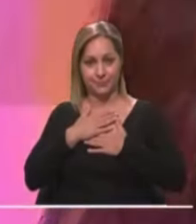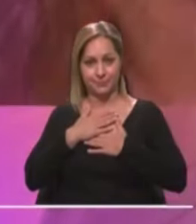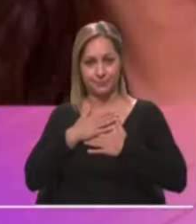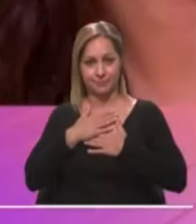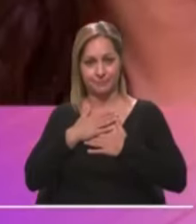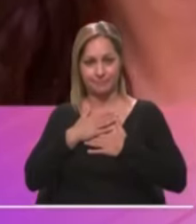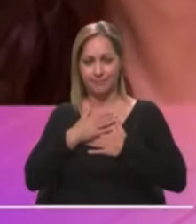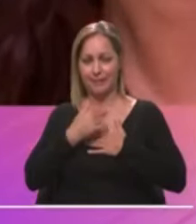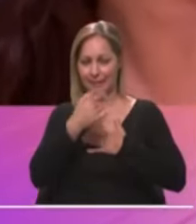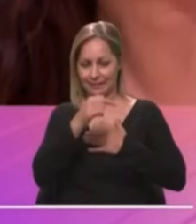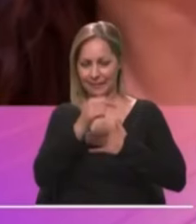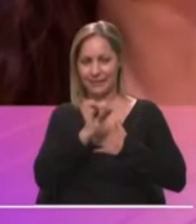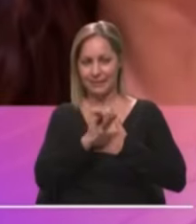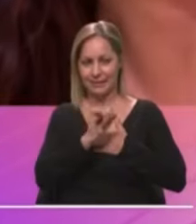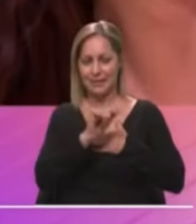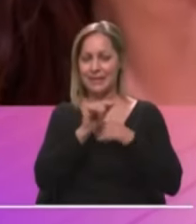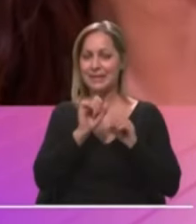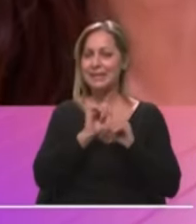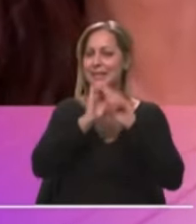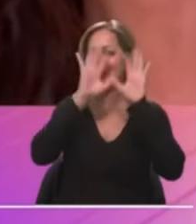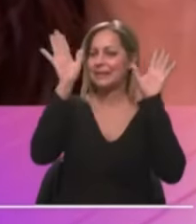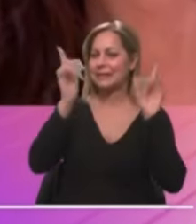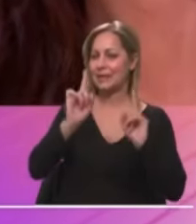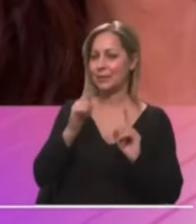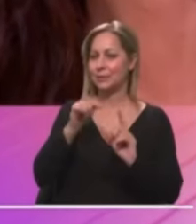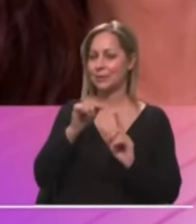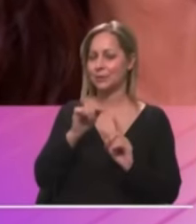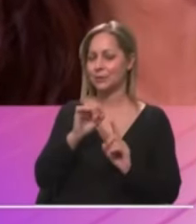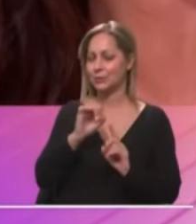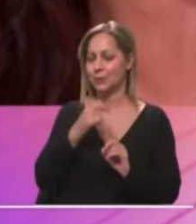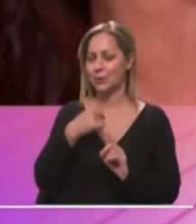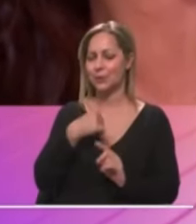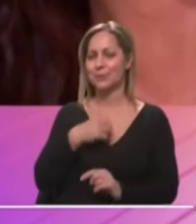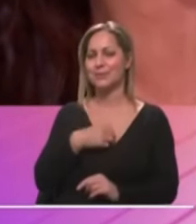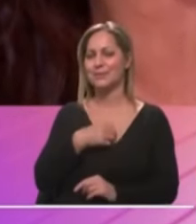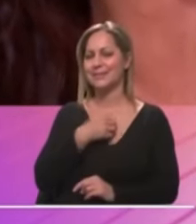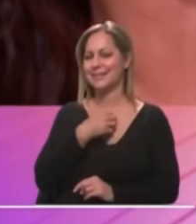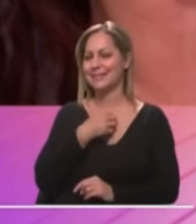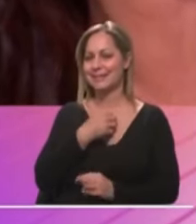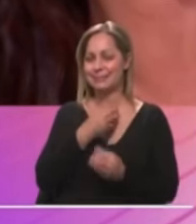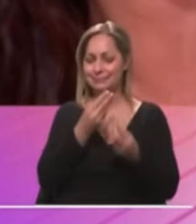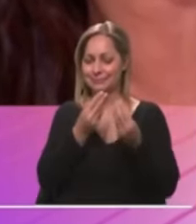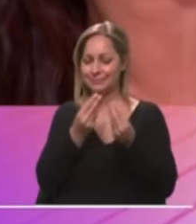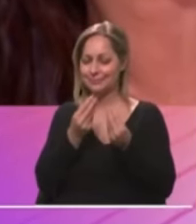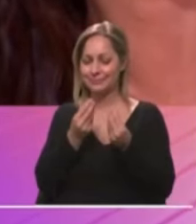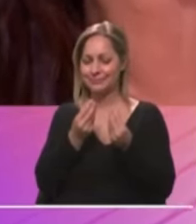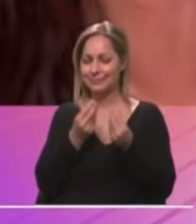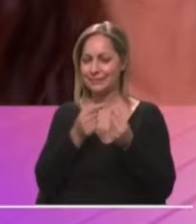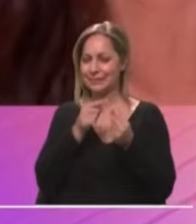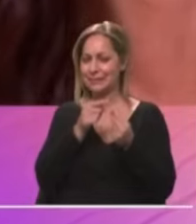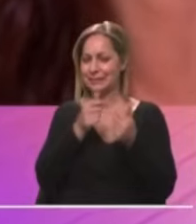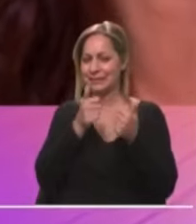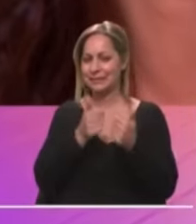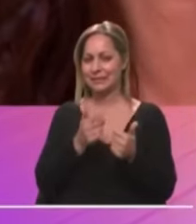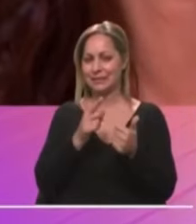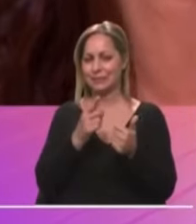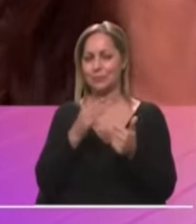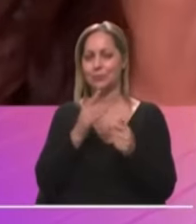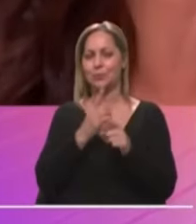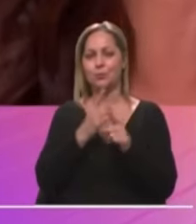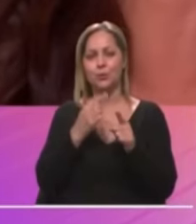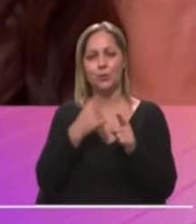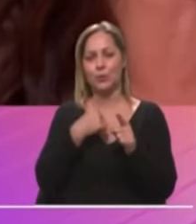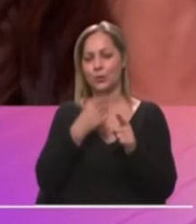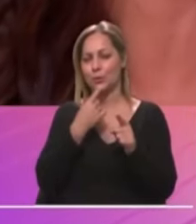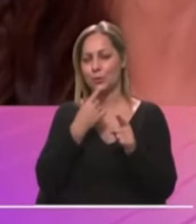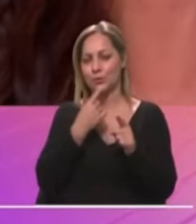tiveram... Não foram claros, mas eu desde o primeiro momento eu sentia que alguma coisa de muito errada estava ali. Eu não conseguia era perceber porquê, porque normalmente